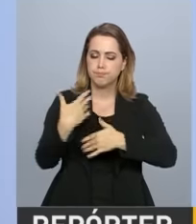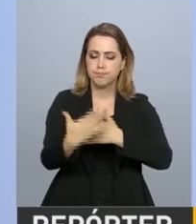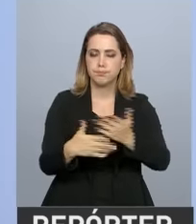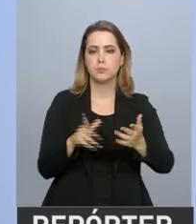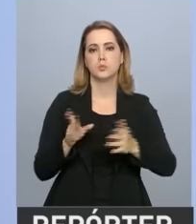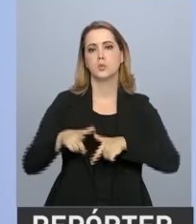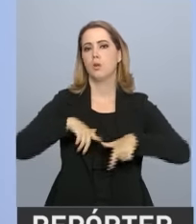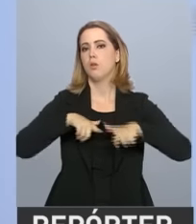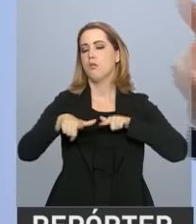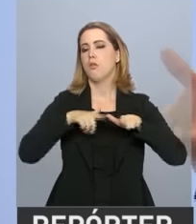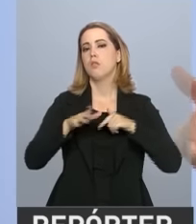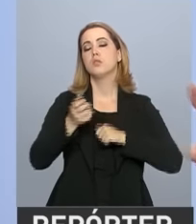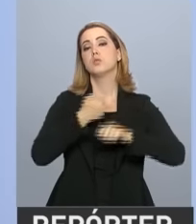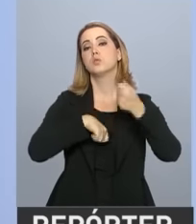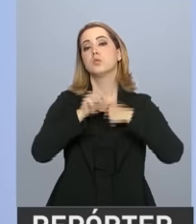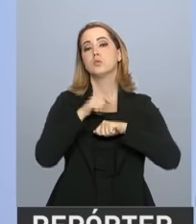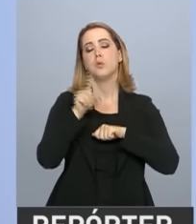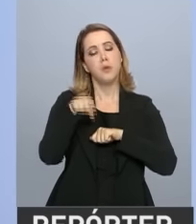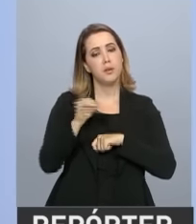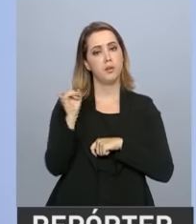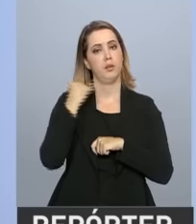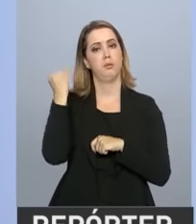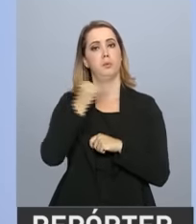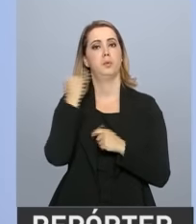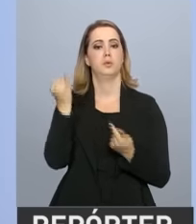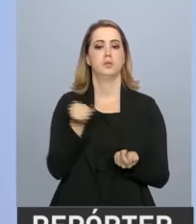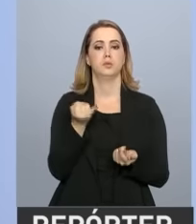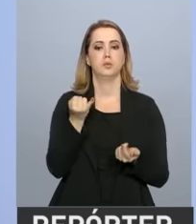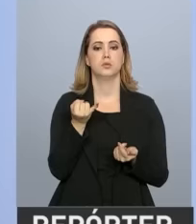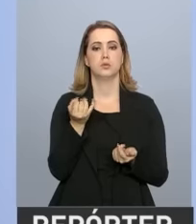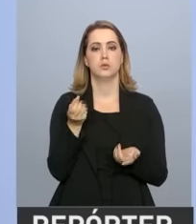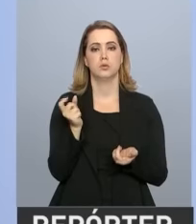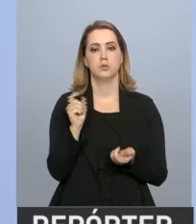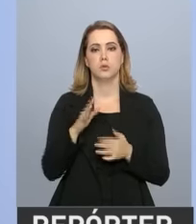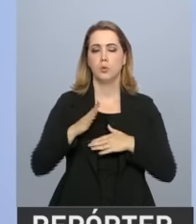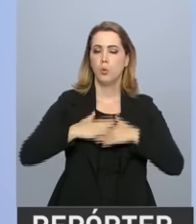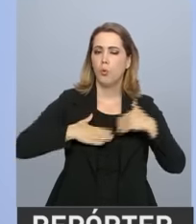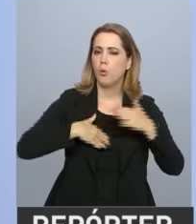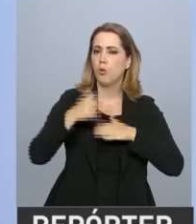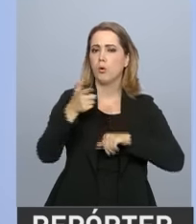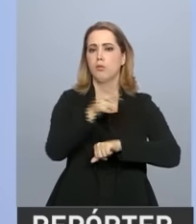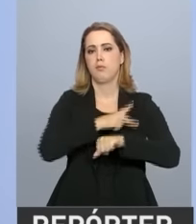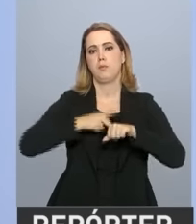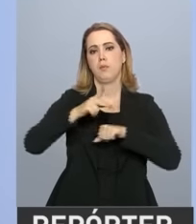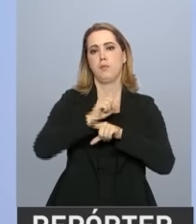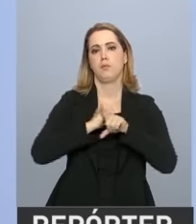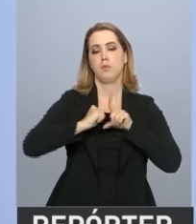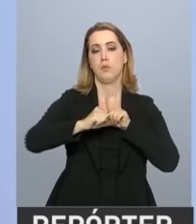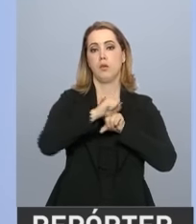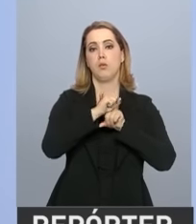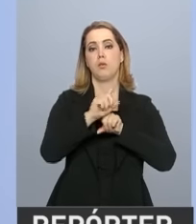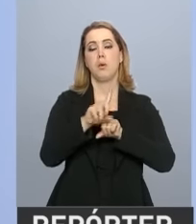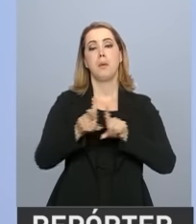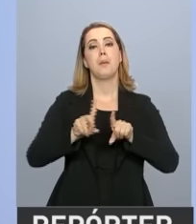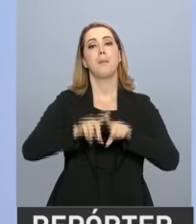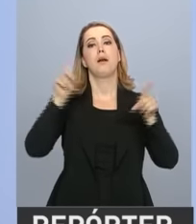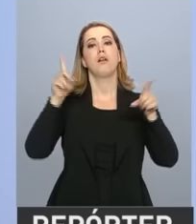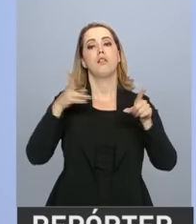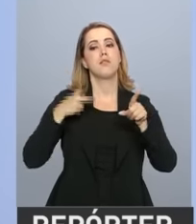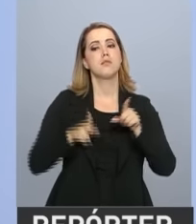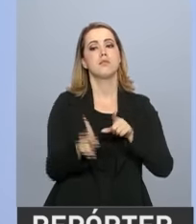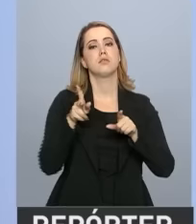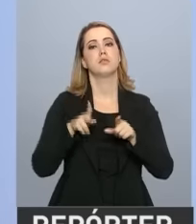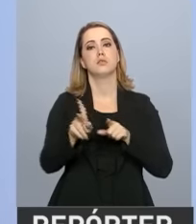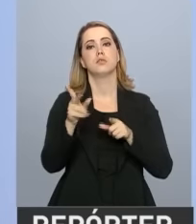da atividade econômica, que é algo fundamental para qualquer país, qualquer sociedade. Mas cada vez mais, nas